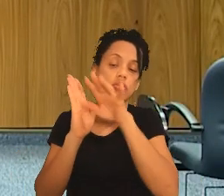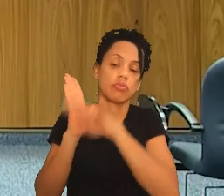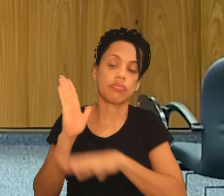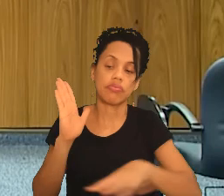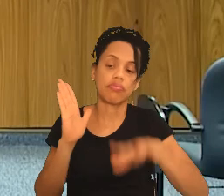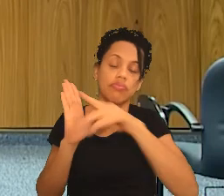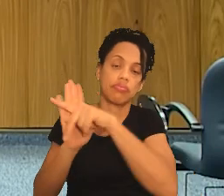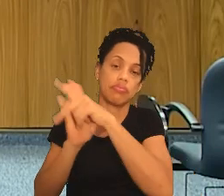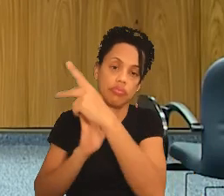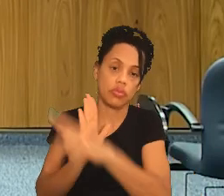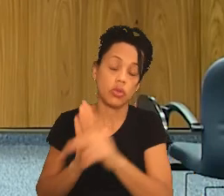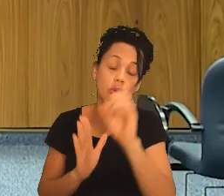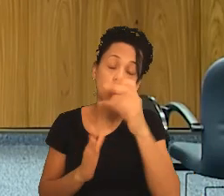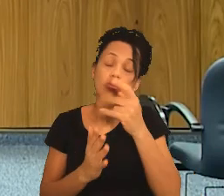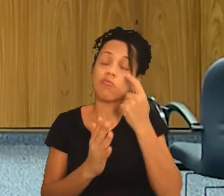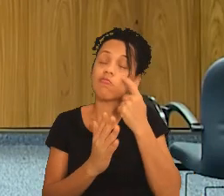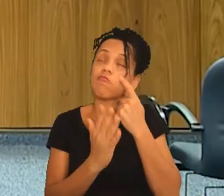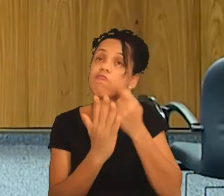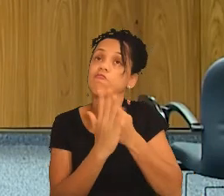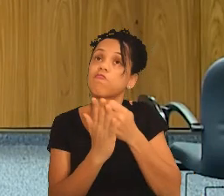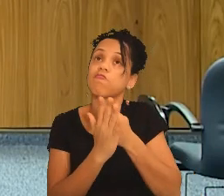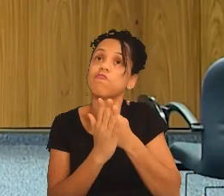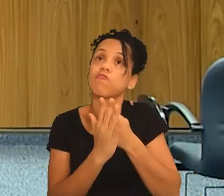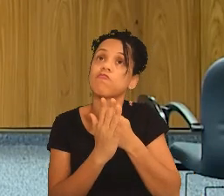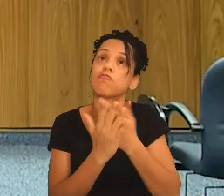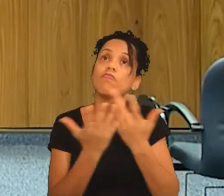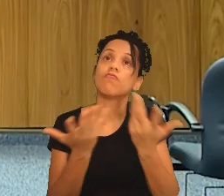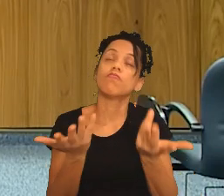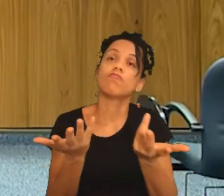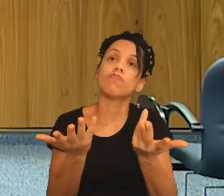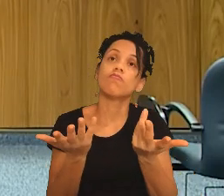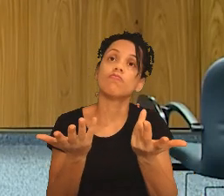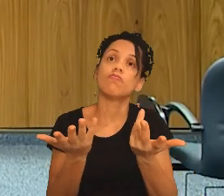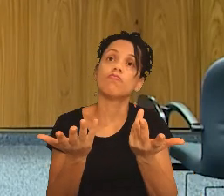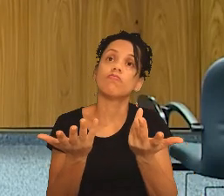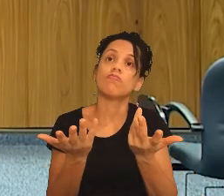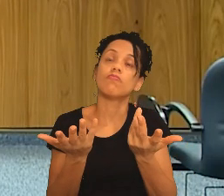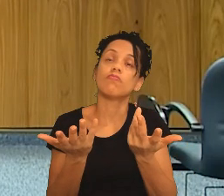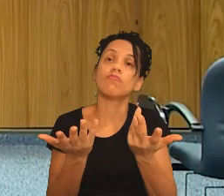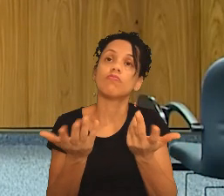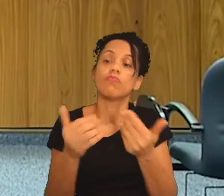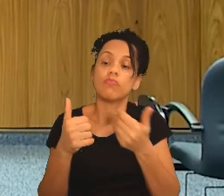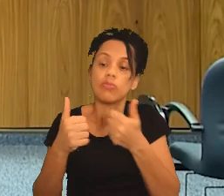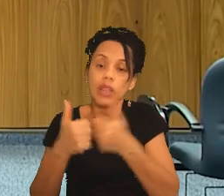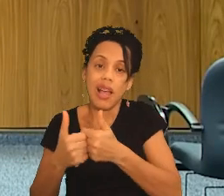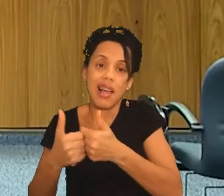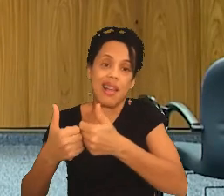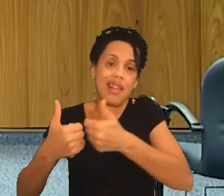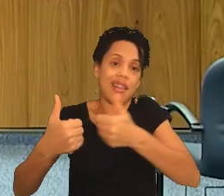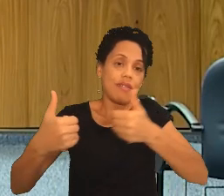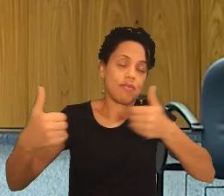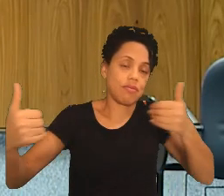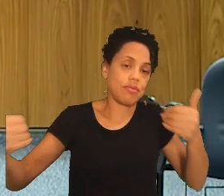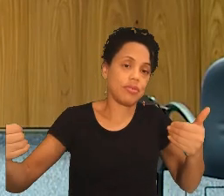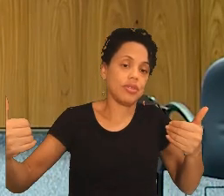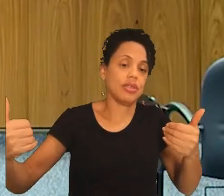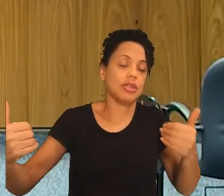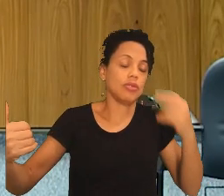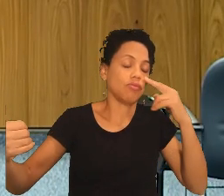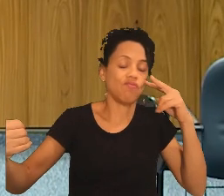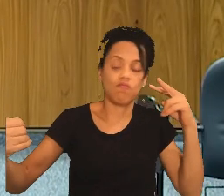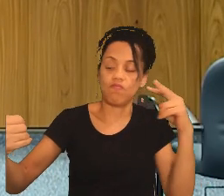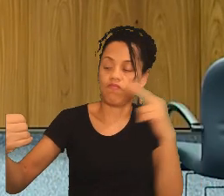da segurança jurídica, que, na verdade, acaba sendo uma segurança jurídica seletiva, né, acaba negando esses